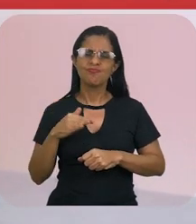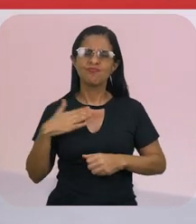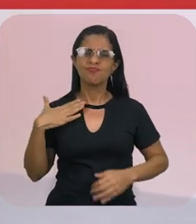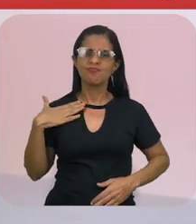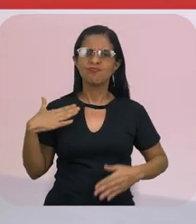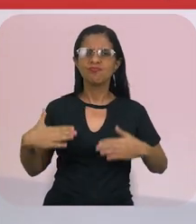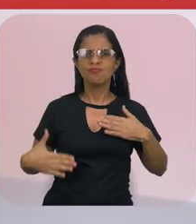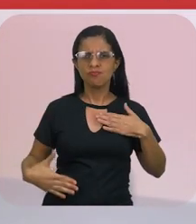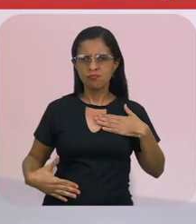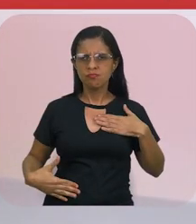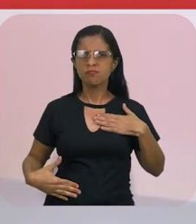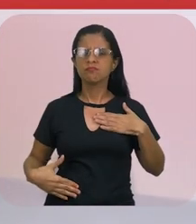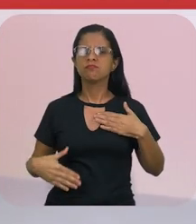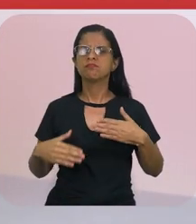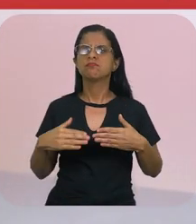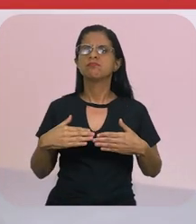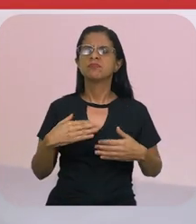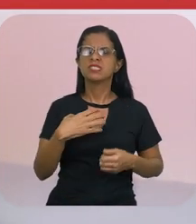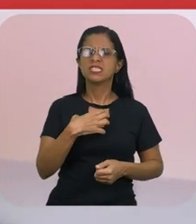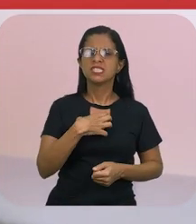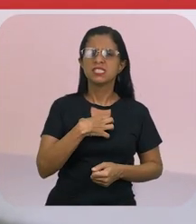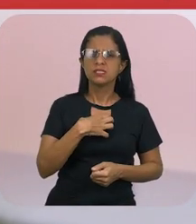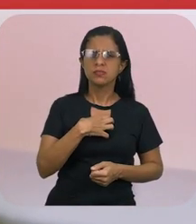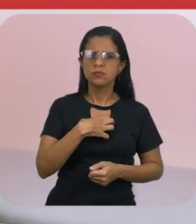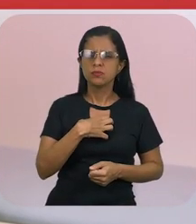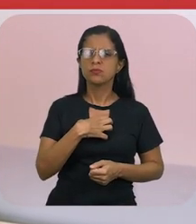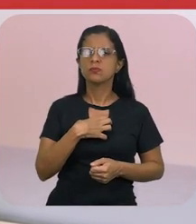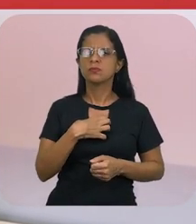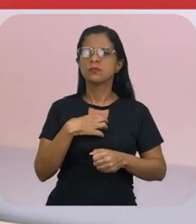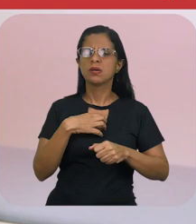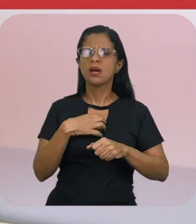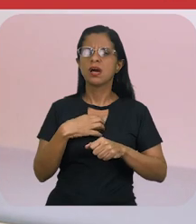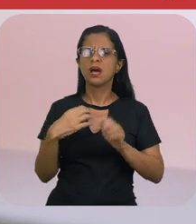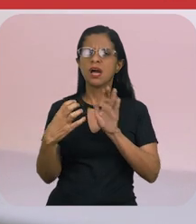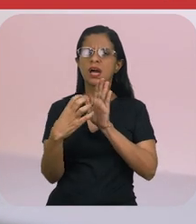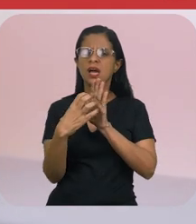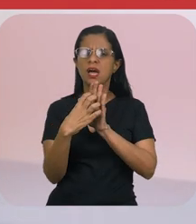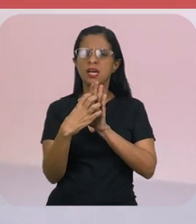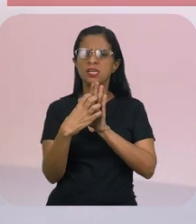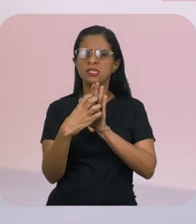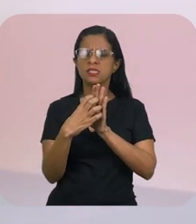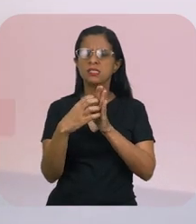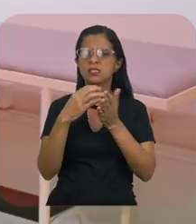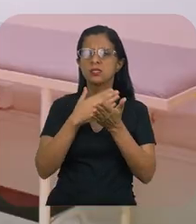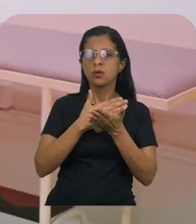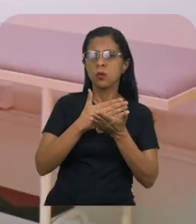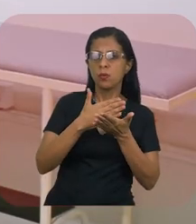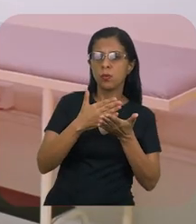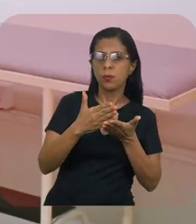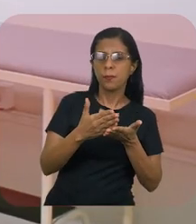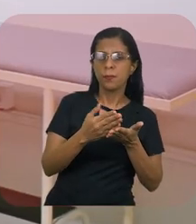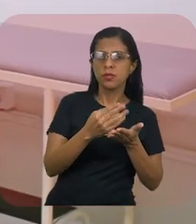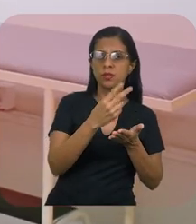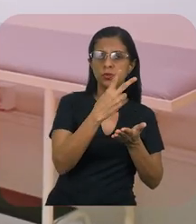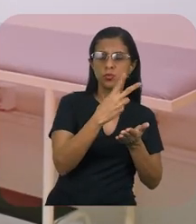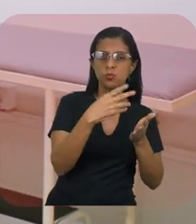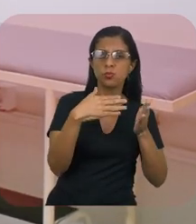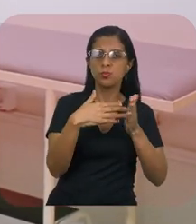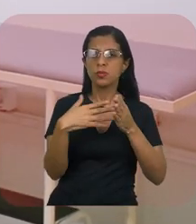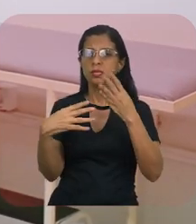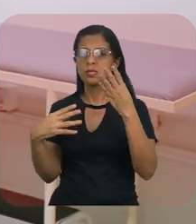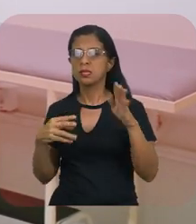de cabeça. Esses sintomas, eles têm início de 2 a 4 semanas após a infecção. Fase